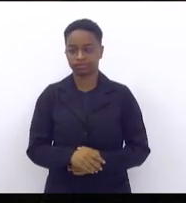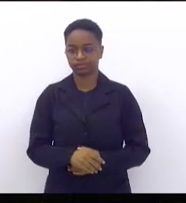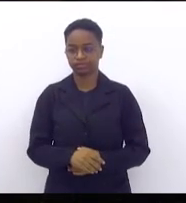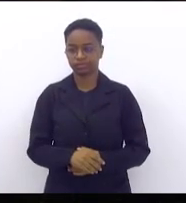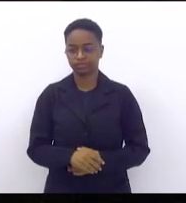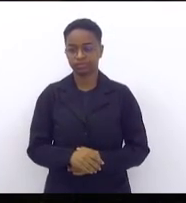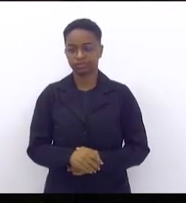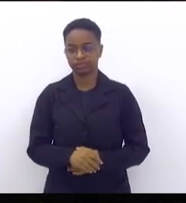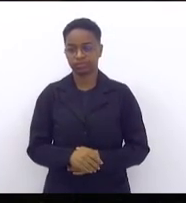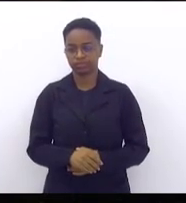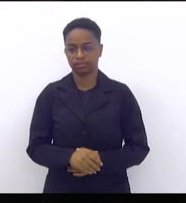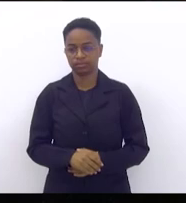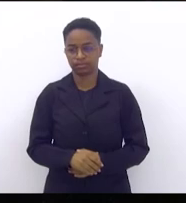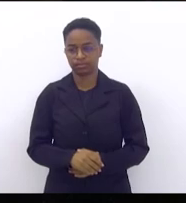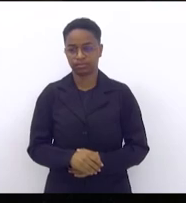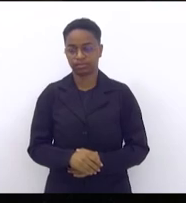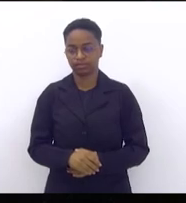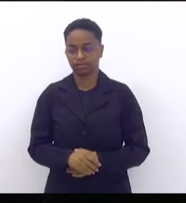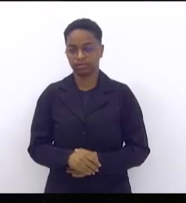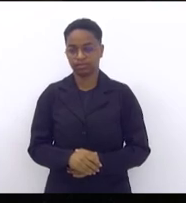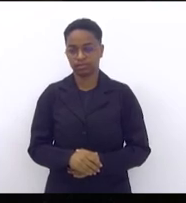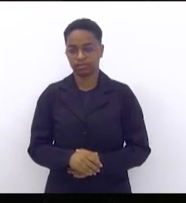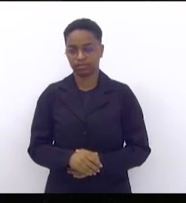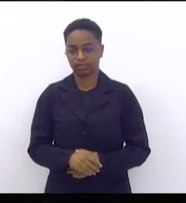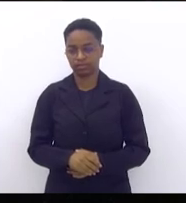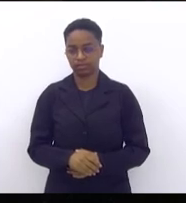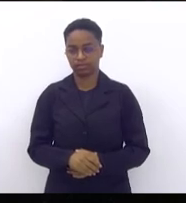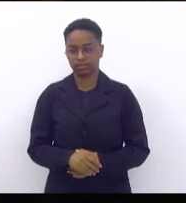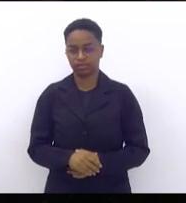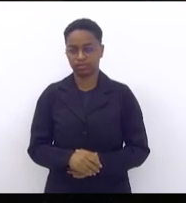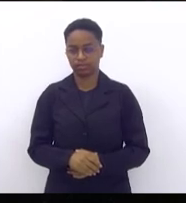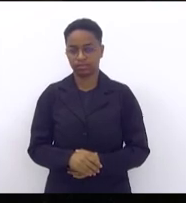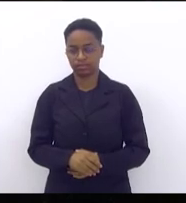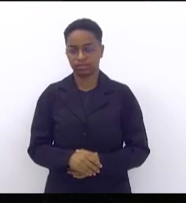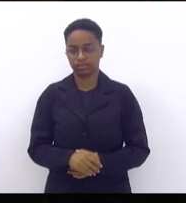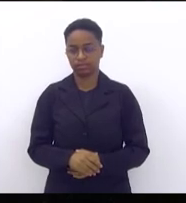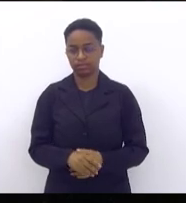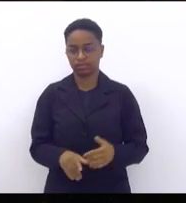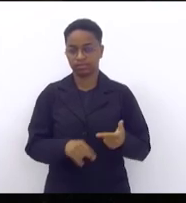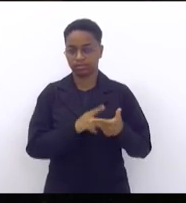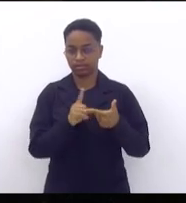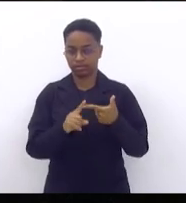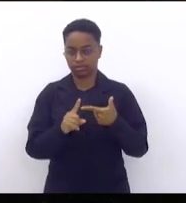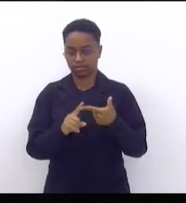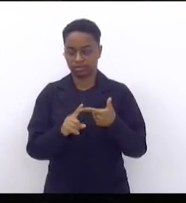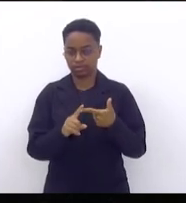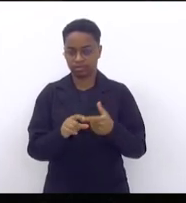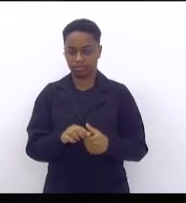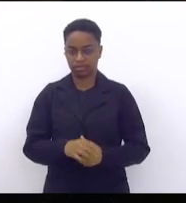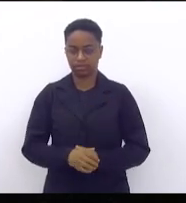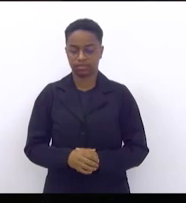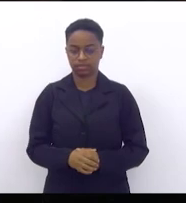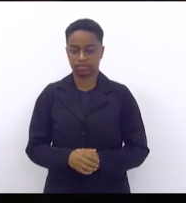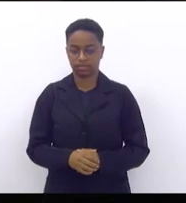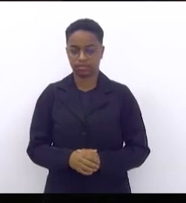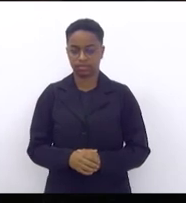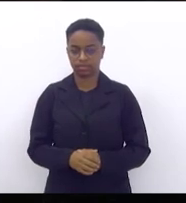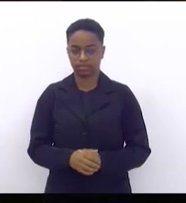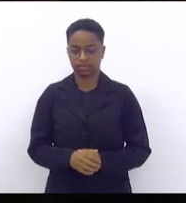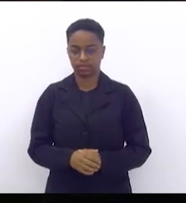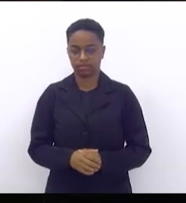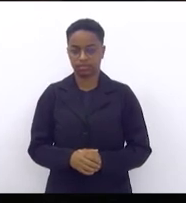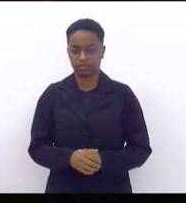abordagem de hoje. Segundo, senhor presidente, que o